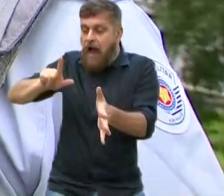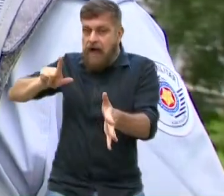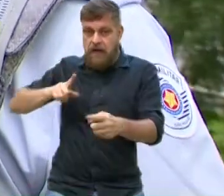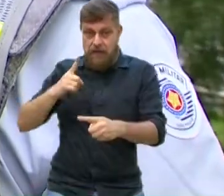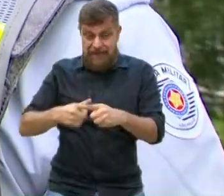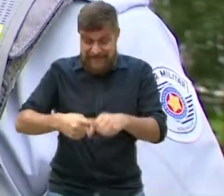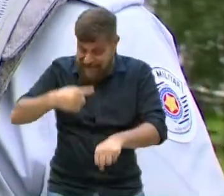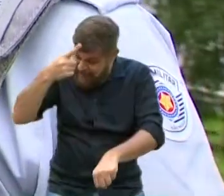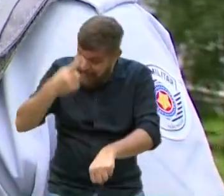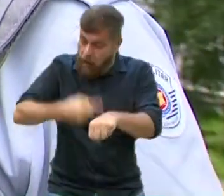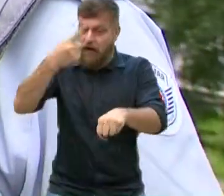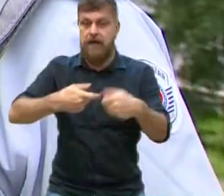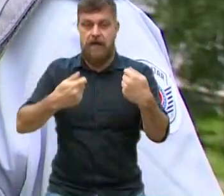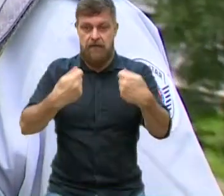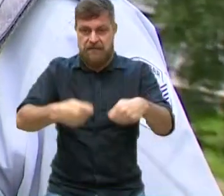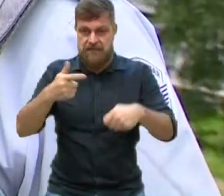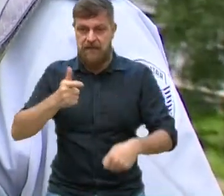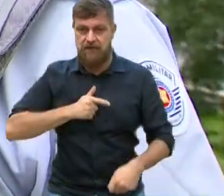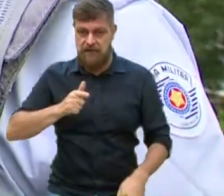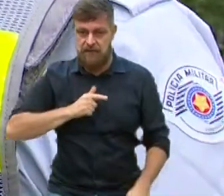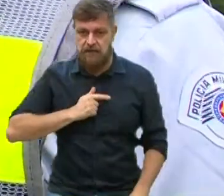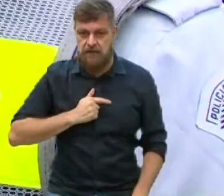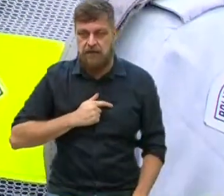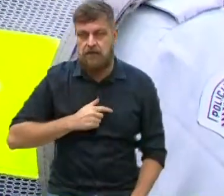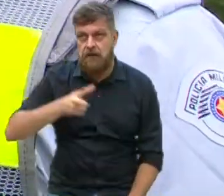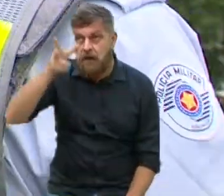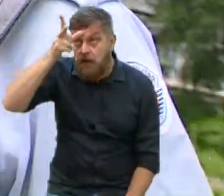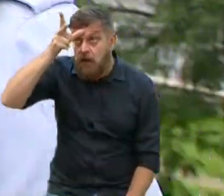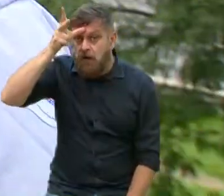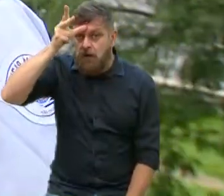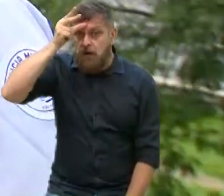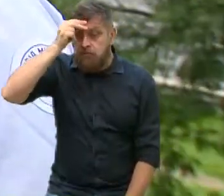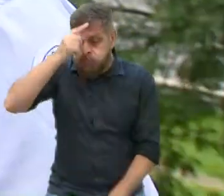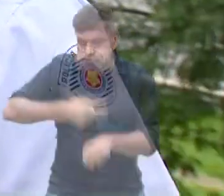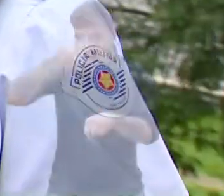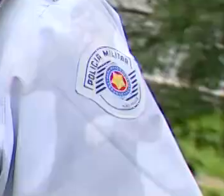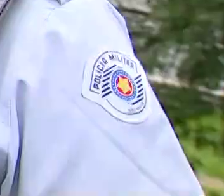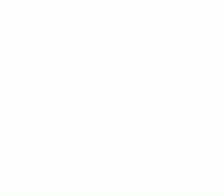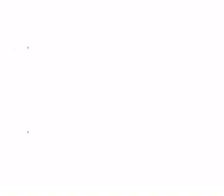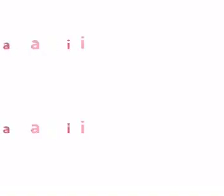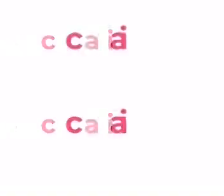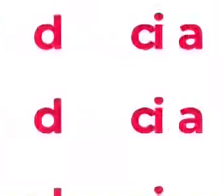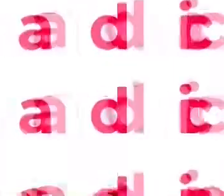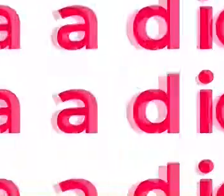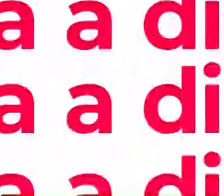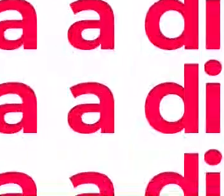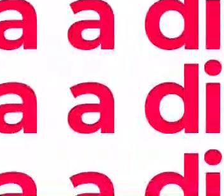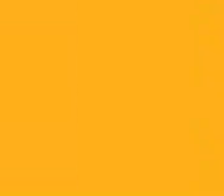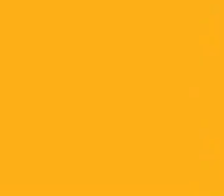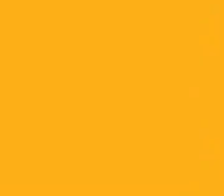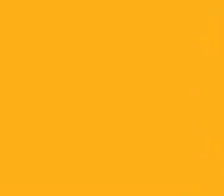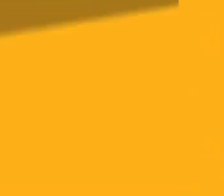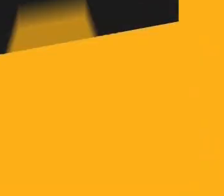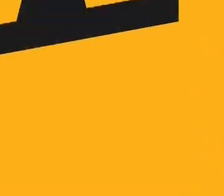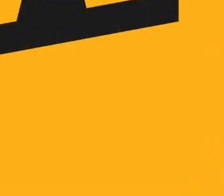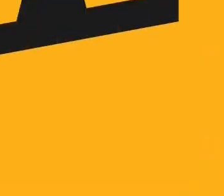condições, porque se você precisar, será muito bem vindo naquele momento.